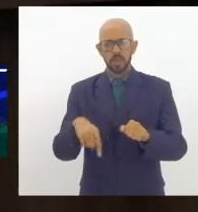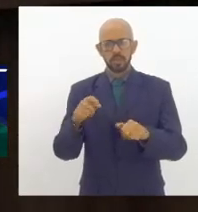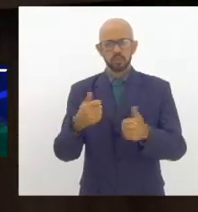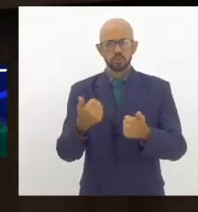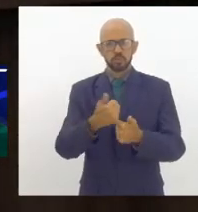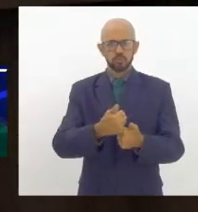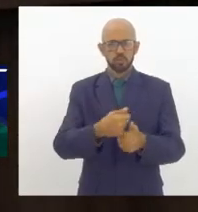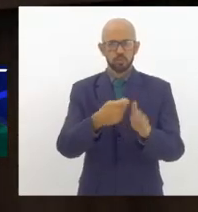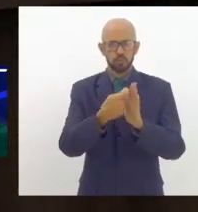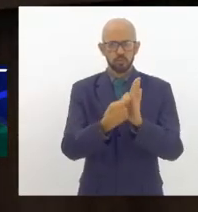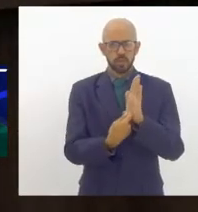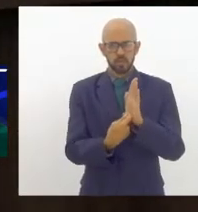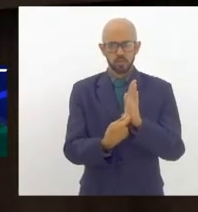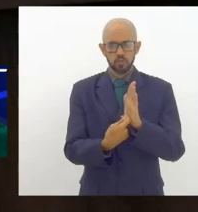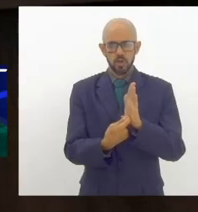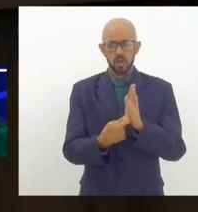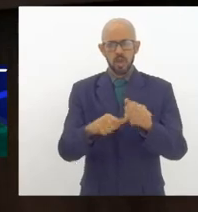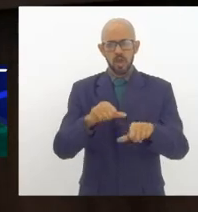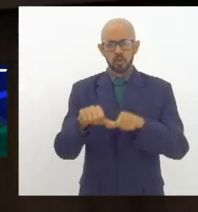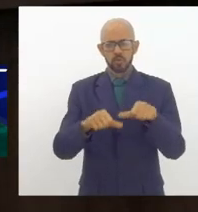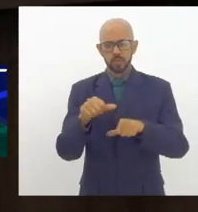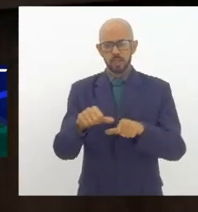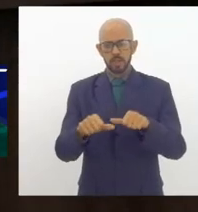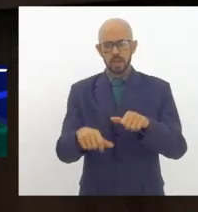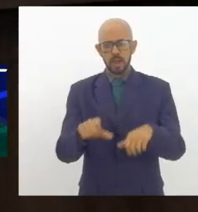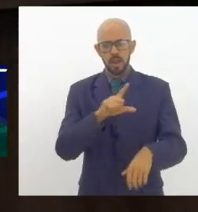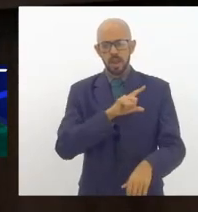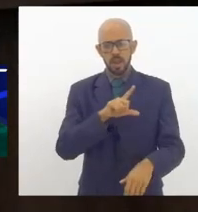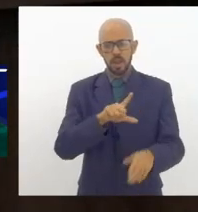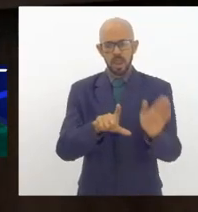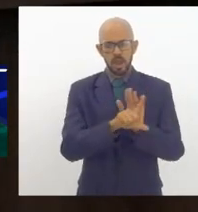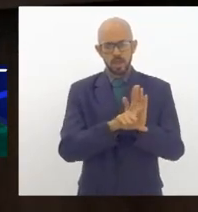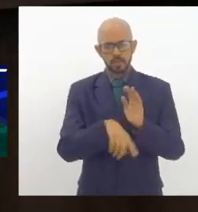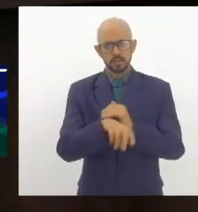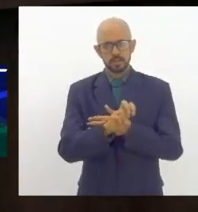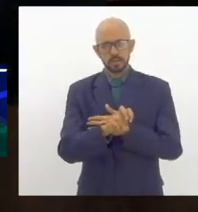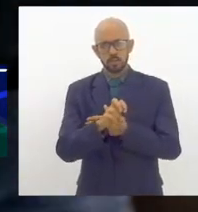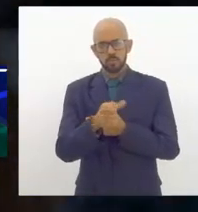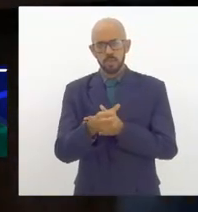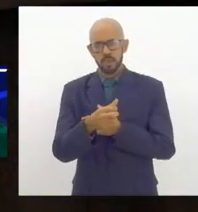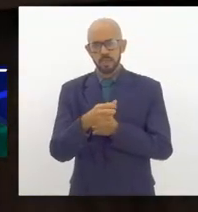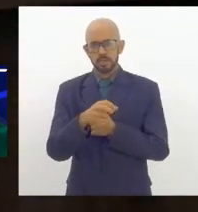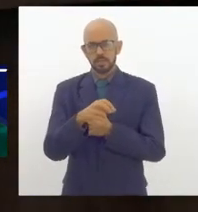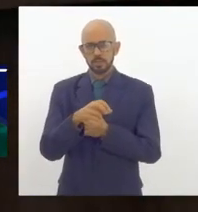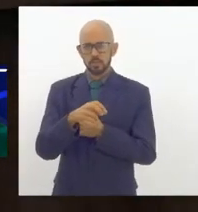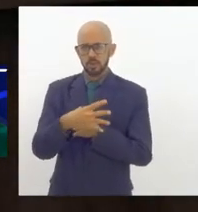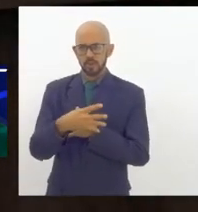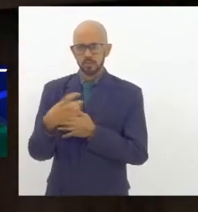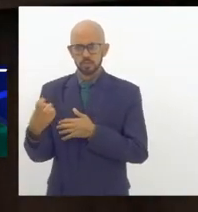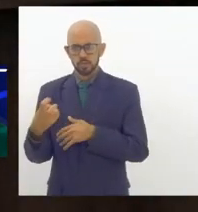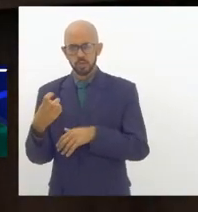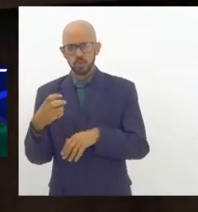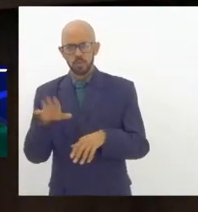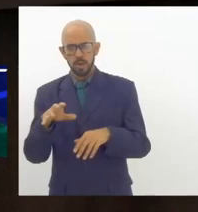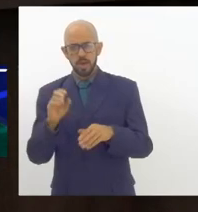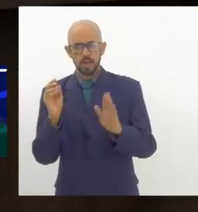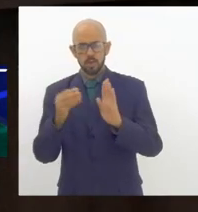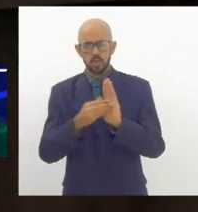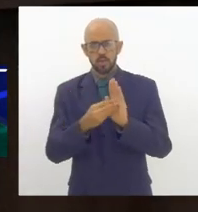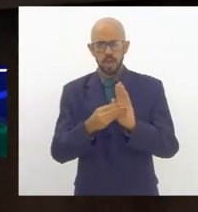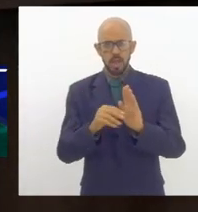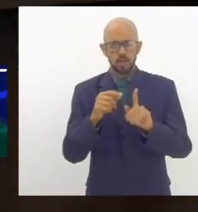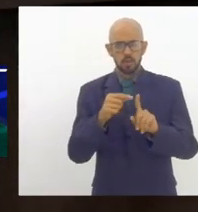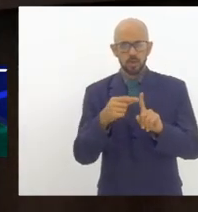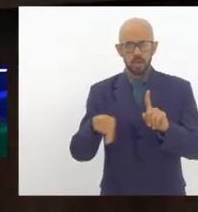redação Altera a lei 5645 de Seis de Janeiro 2010 para incluir no calendário Oficial do Estado do Rio de